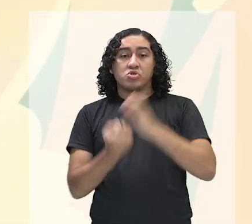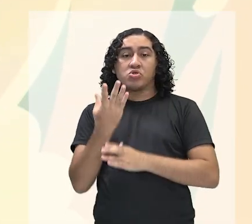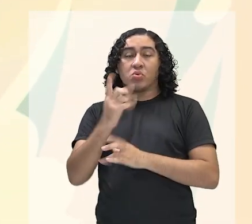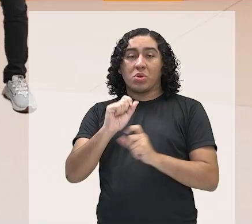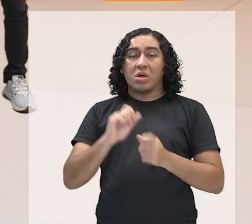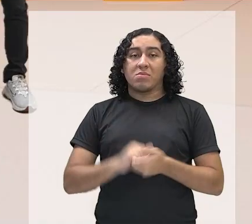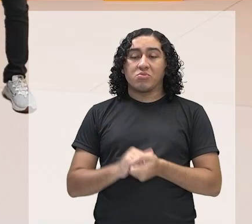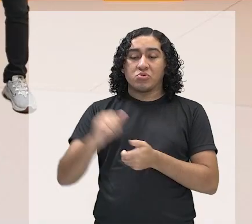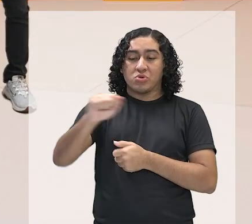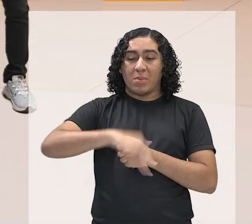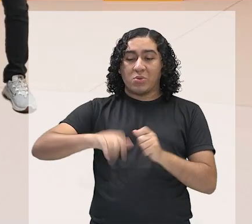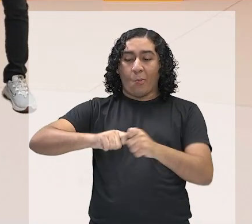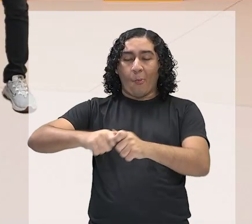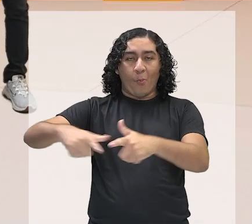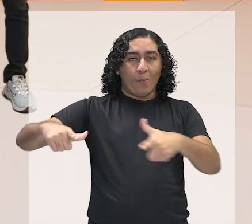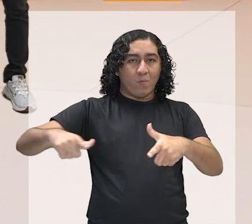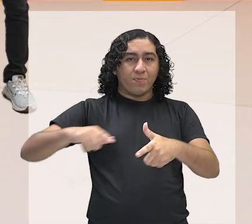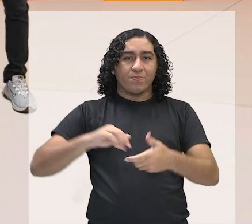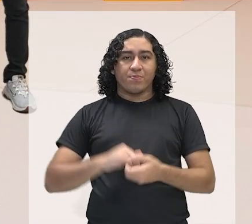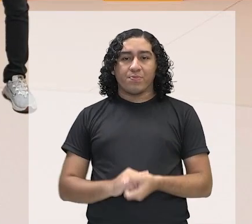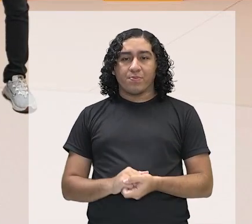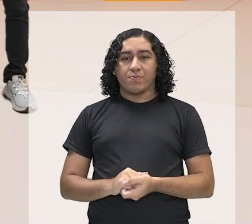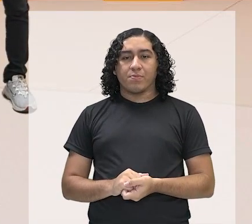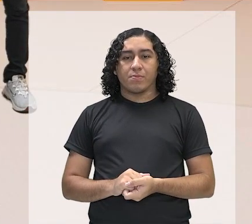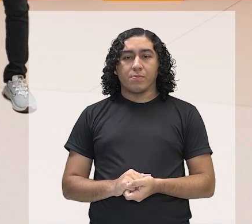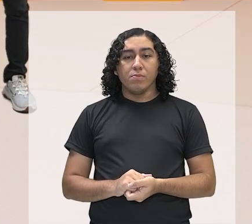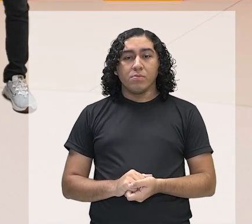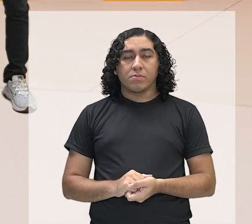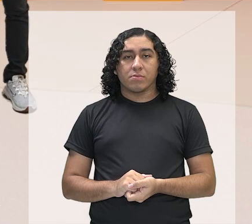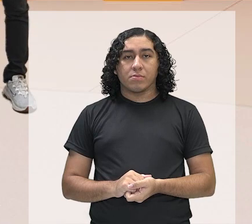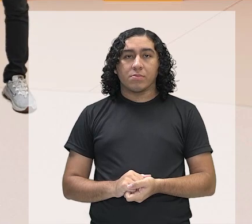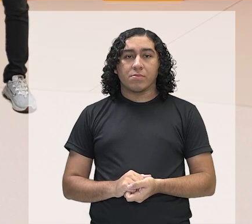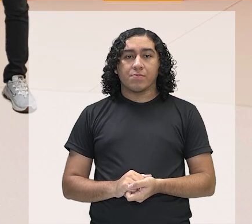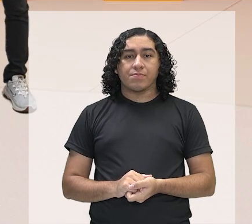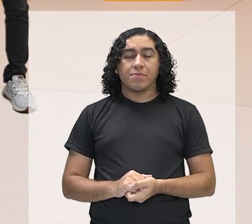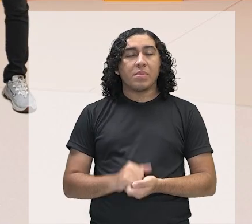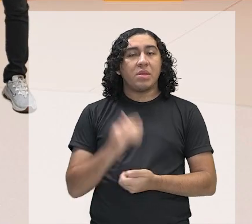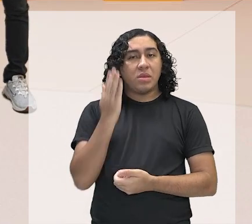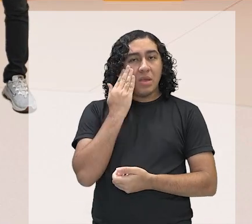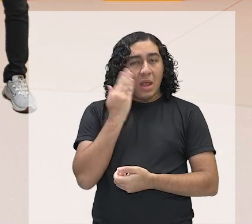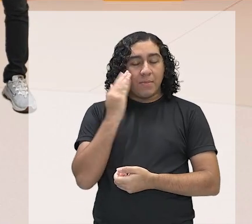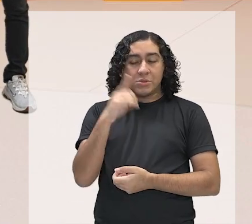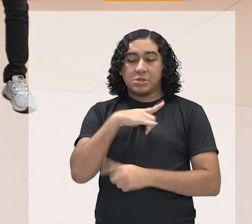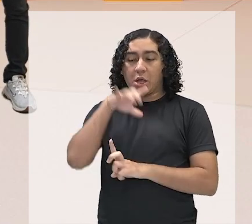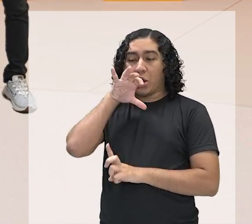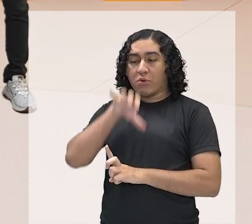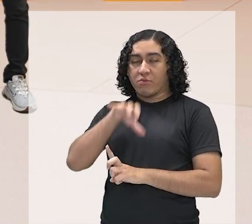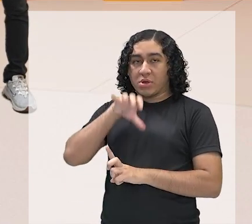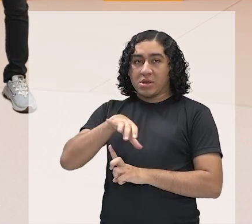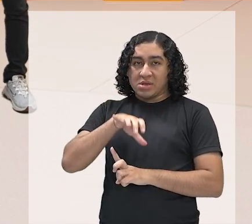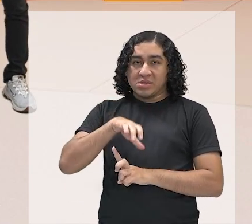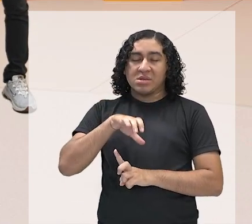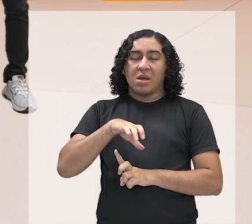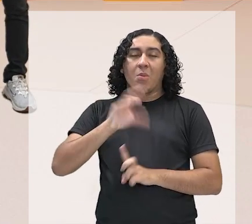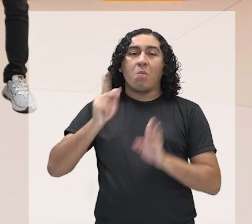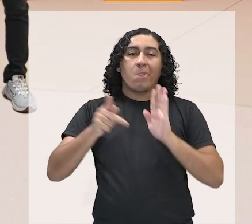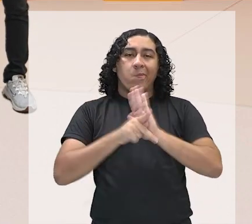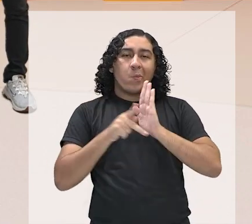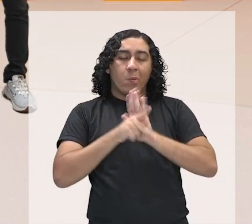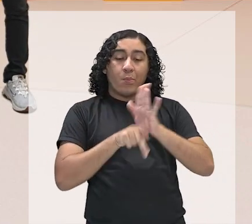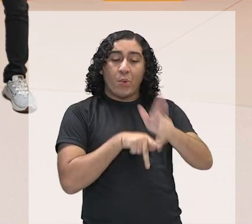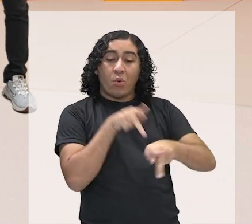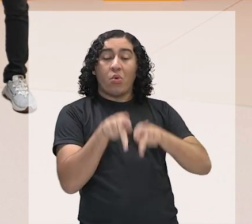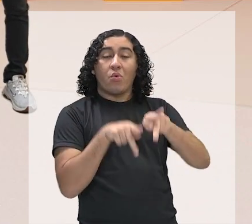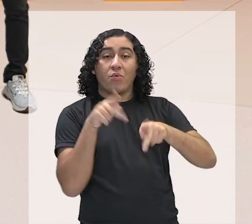desertos. Então, a partir dessa maior interferência no meio ambiente, nos ecossistemas, tá? O homem